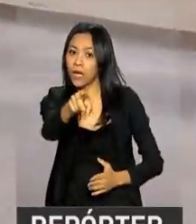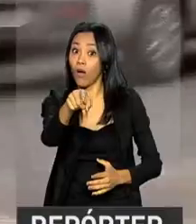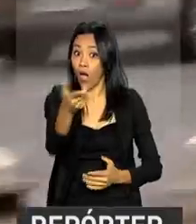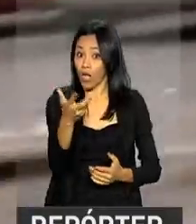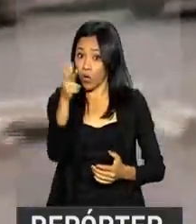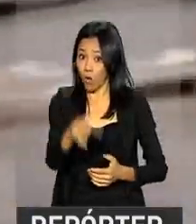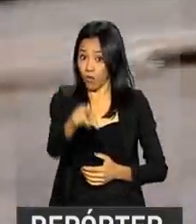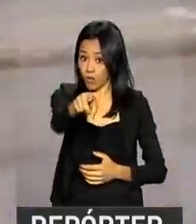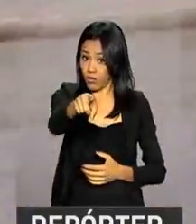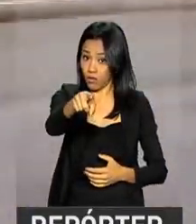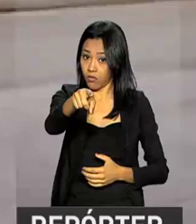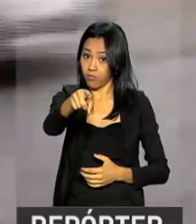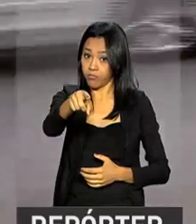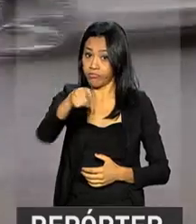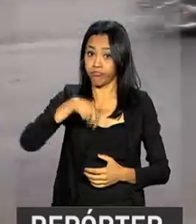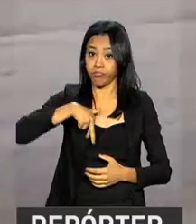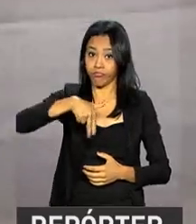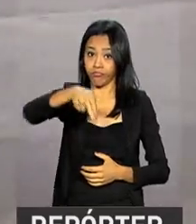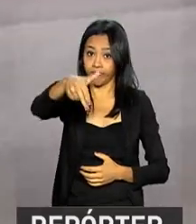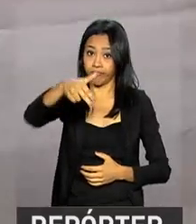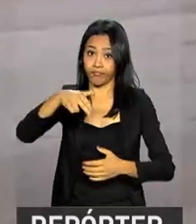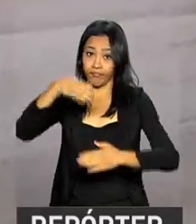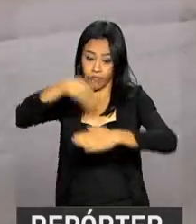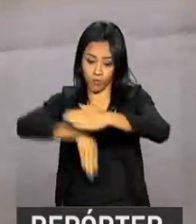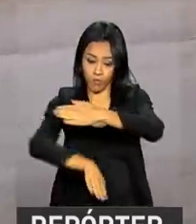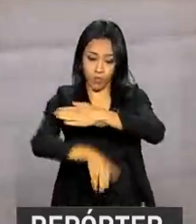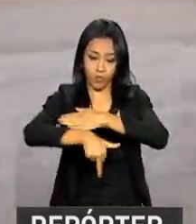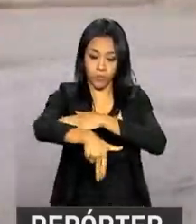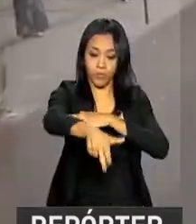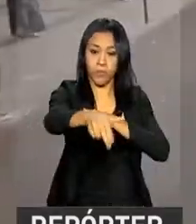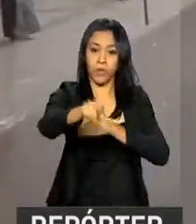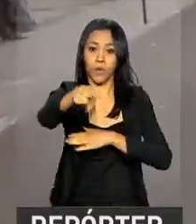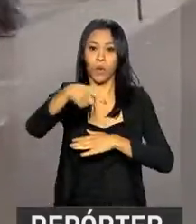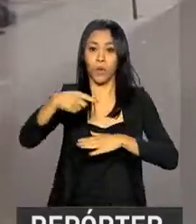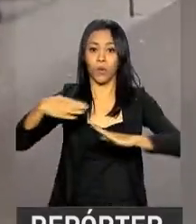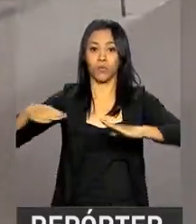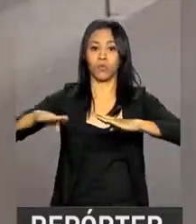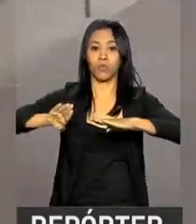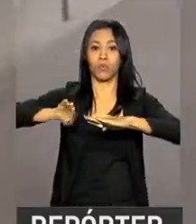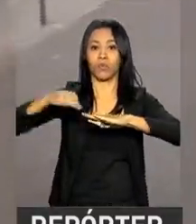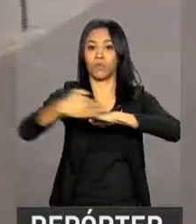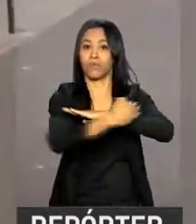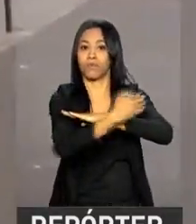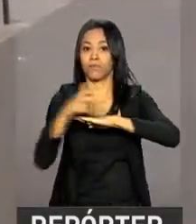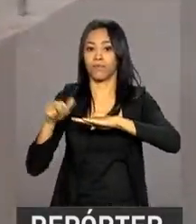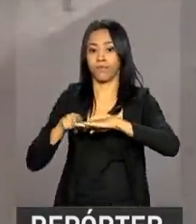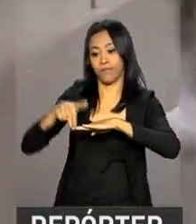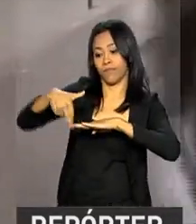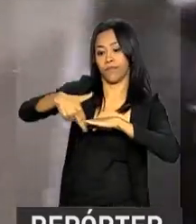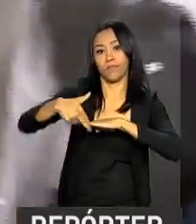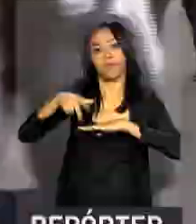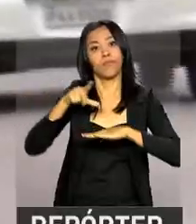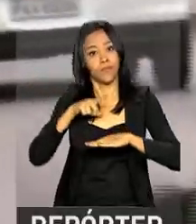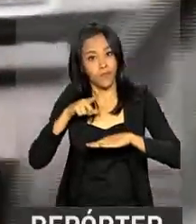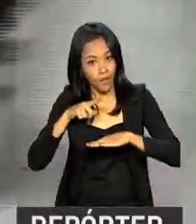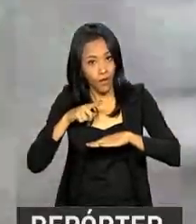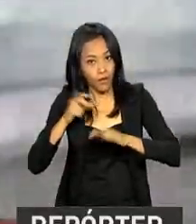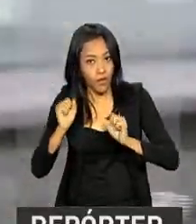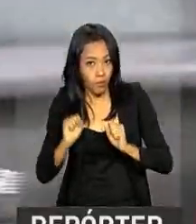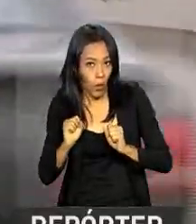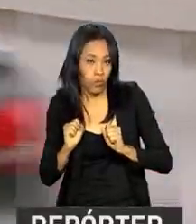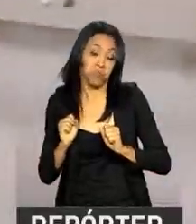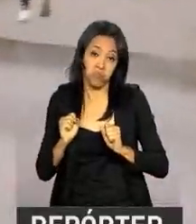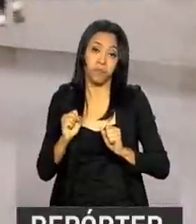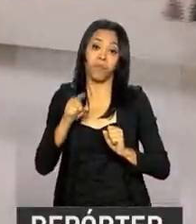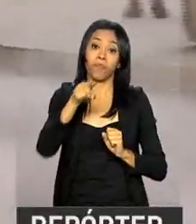viadutos pontes ou túneis e também quem atravessar em cruzamentos a menos que haja permissão além disso